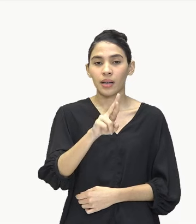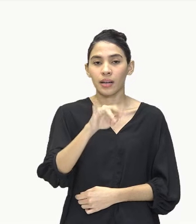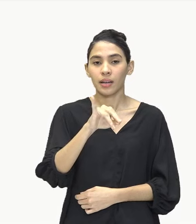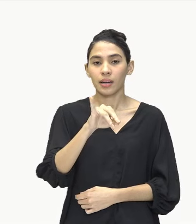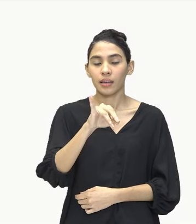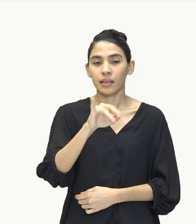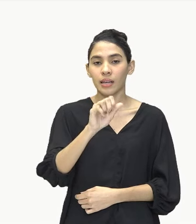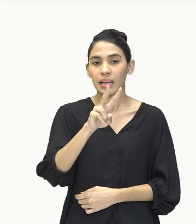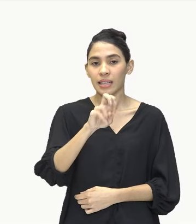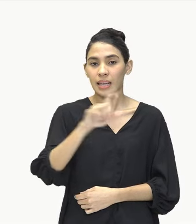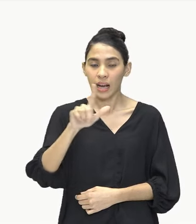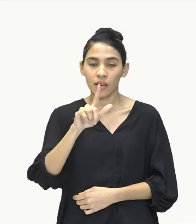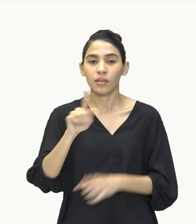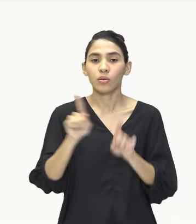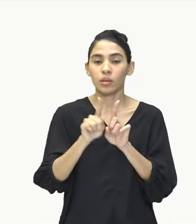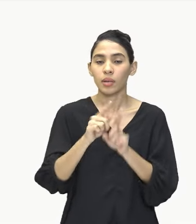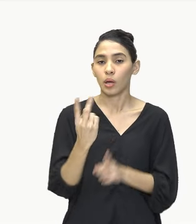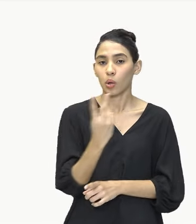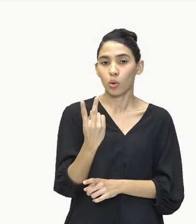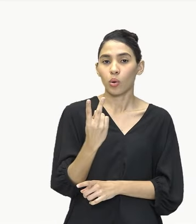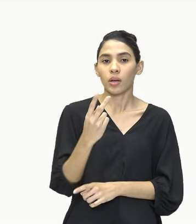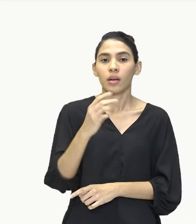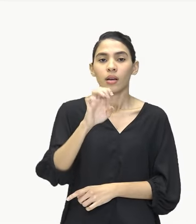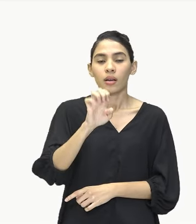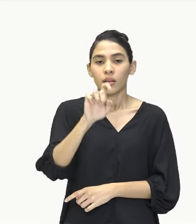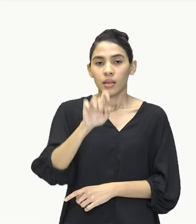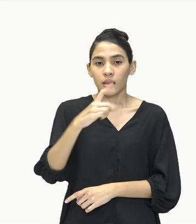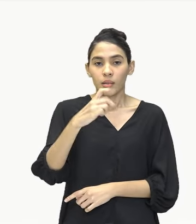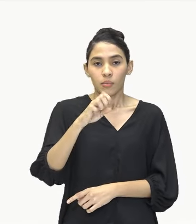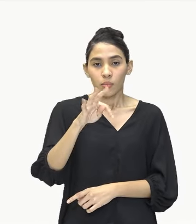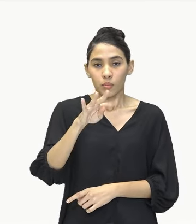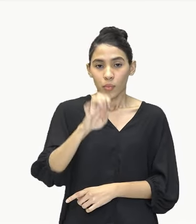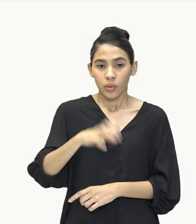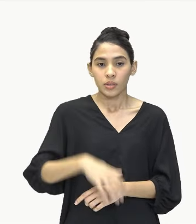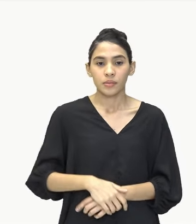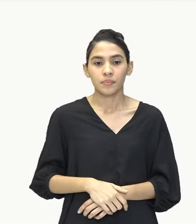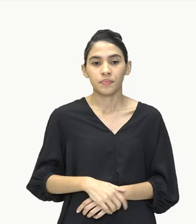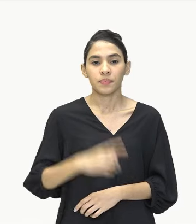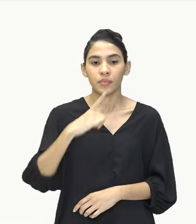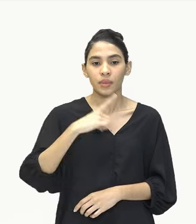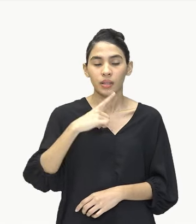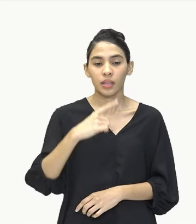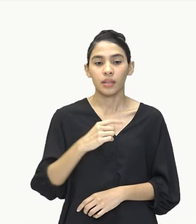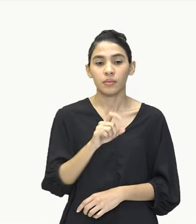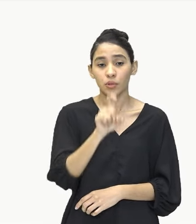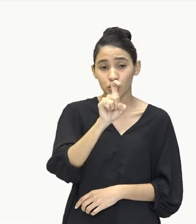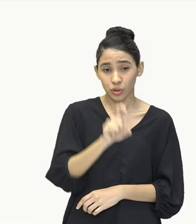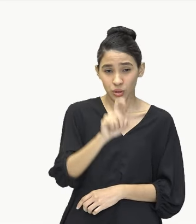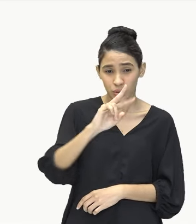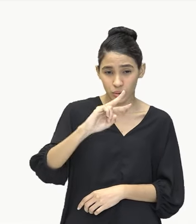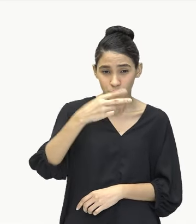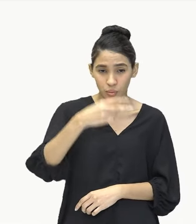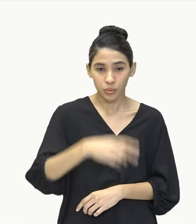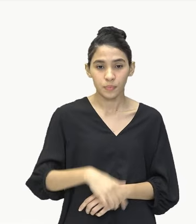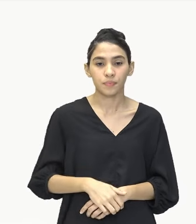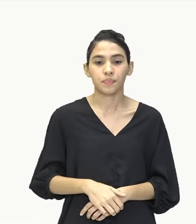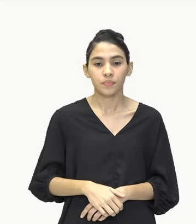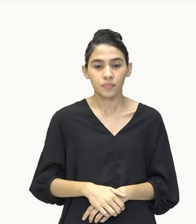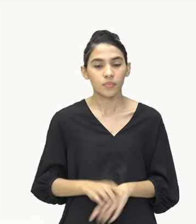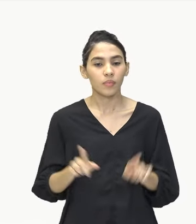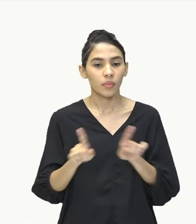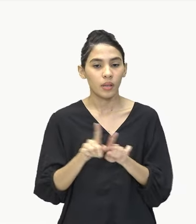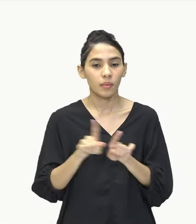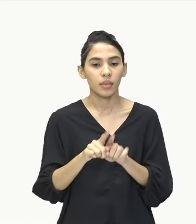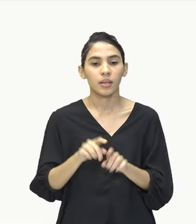expoentes diferentes. Nós temos o expoente para o x, que é o 2, e nós temos